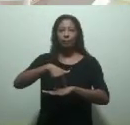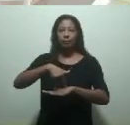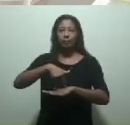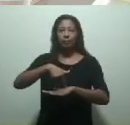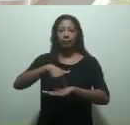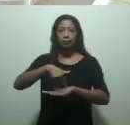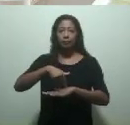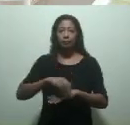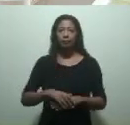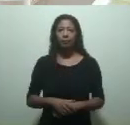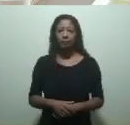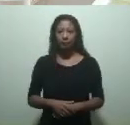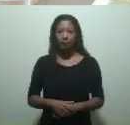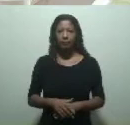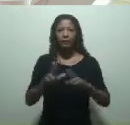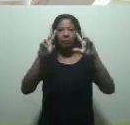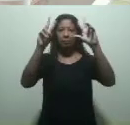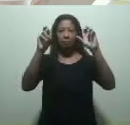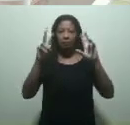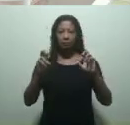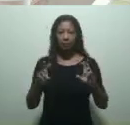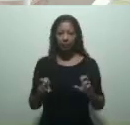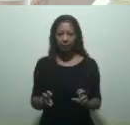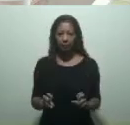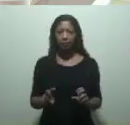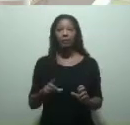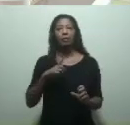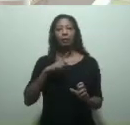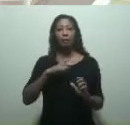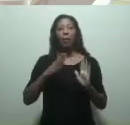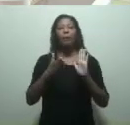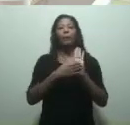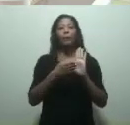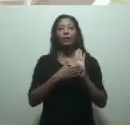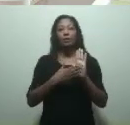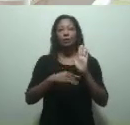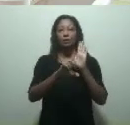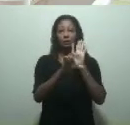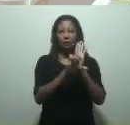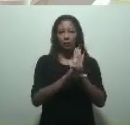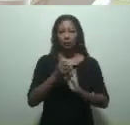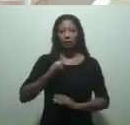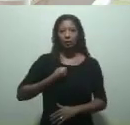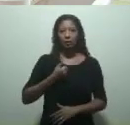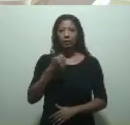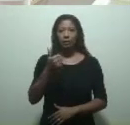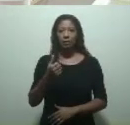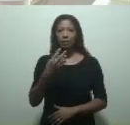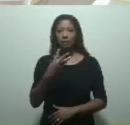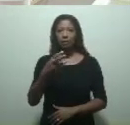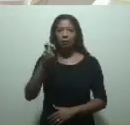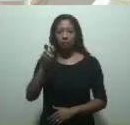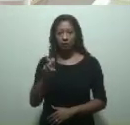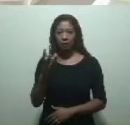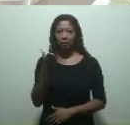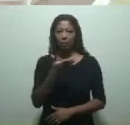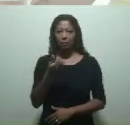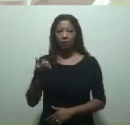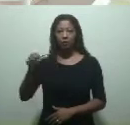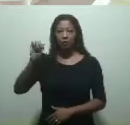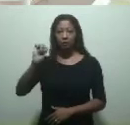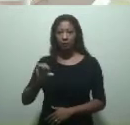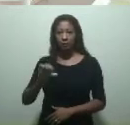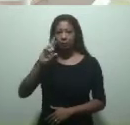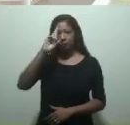interinamente. O expediente do dia constou de projeto de lei número 145 de 2019,